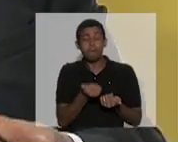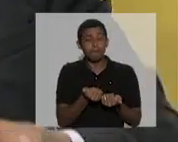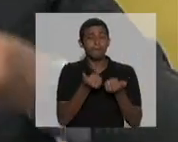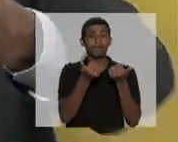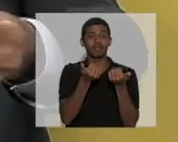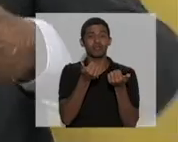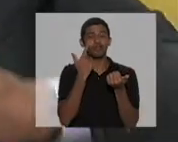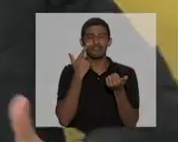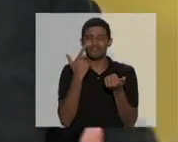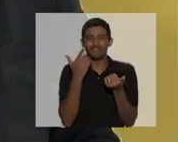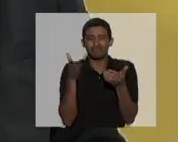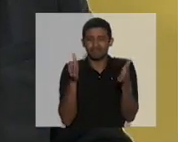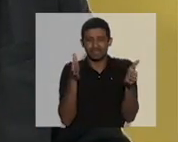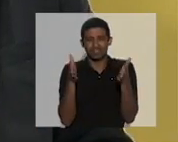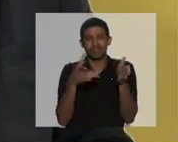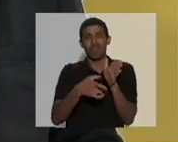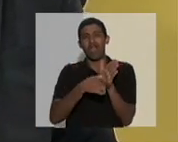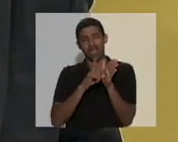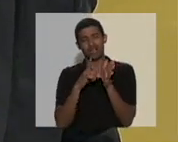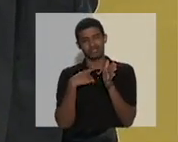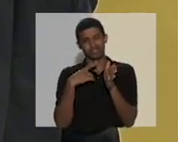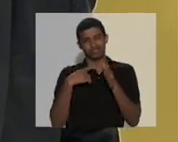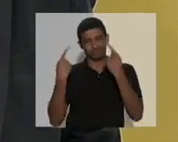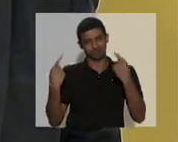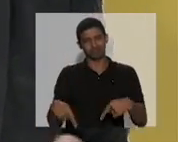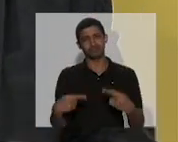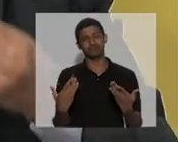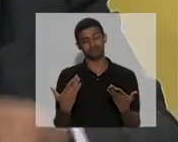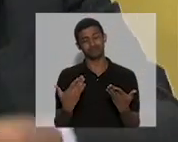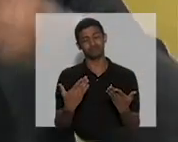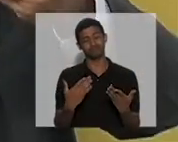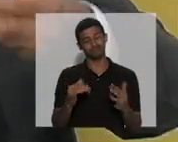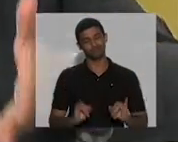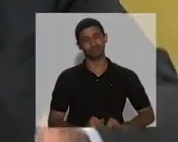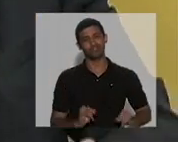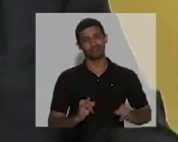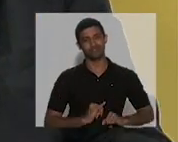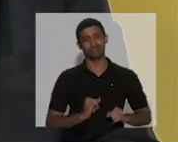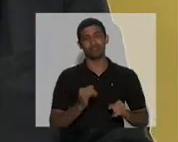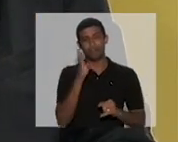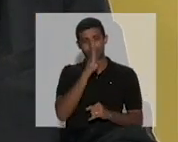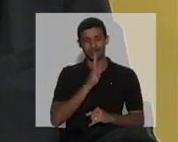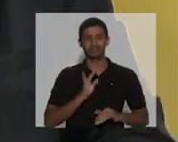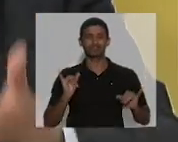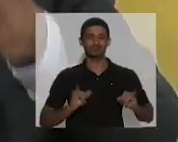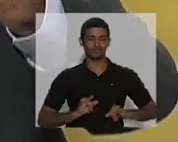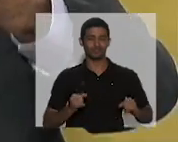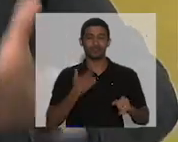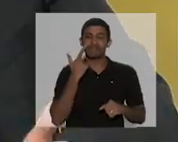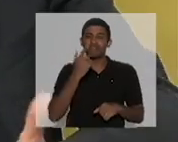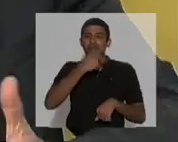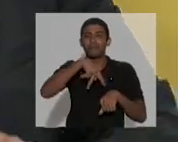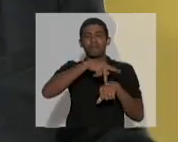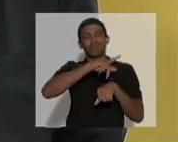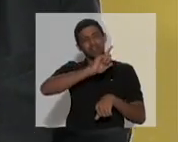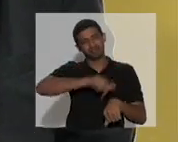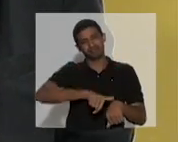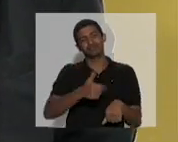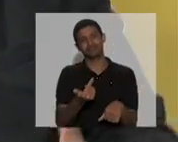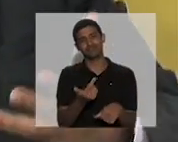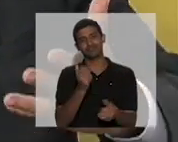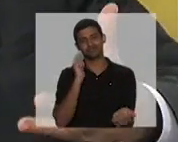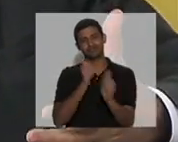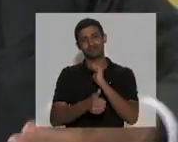melhor no período que antecede a competição. Quer dizer, é duro. O Brasil é um país atrasado na questão do